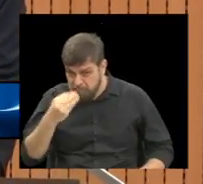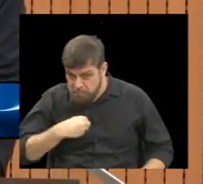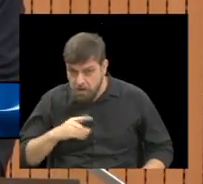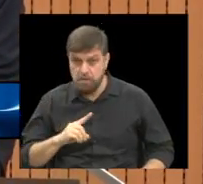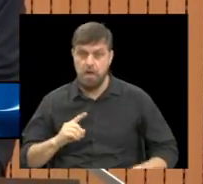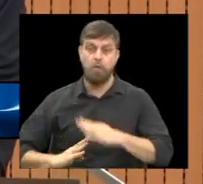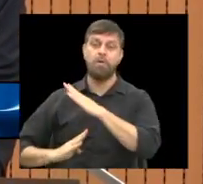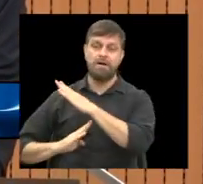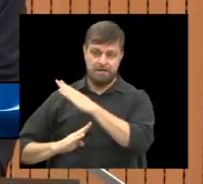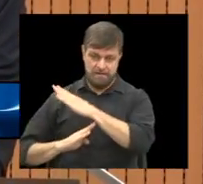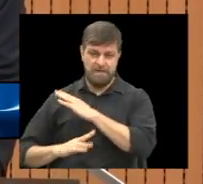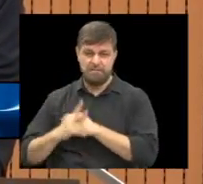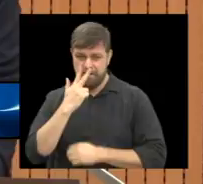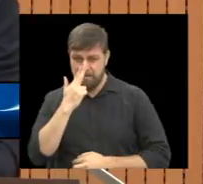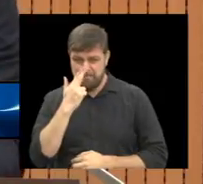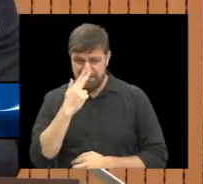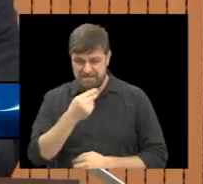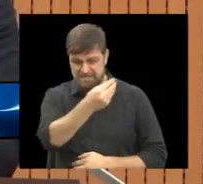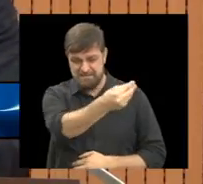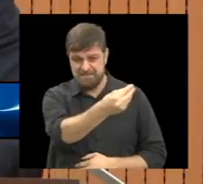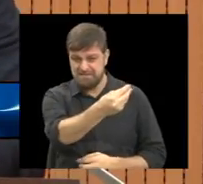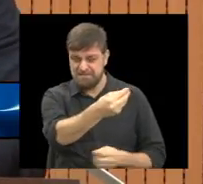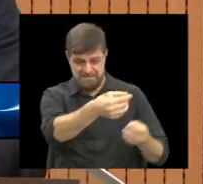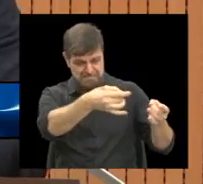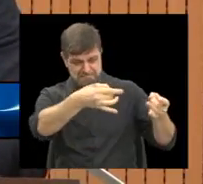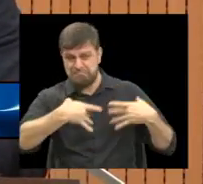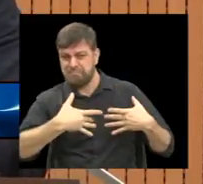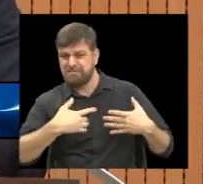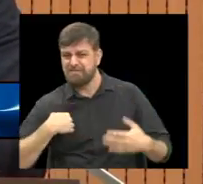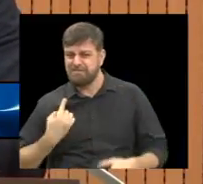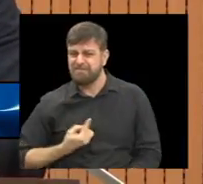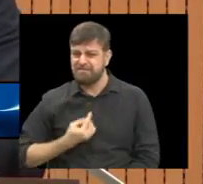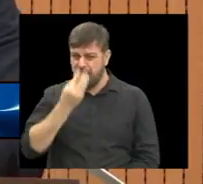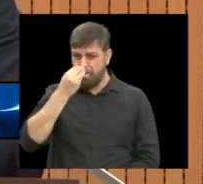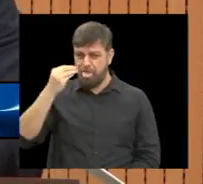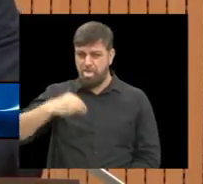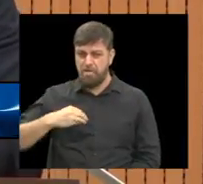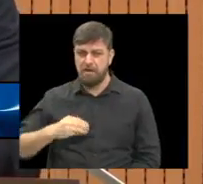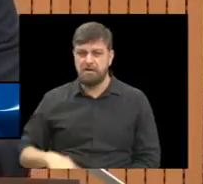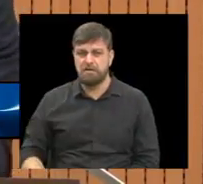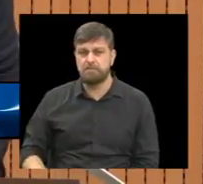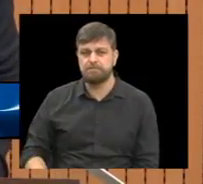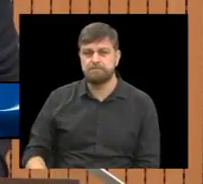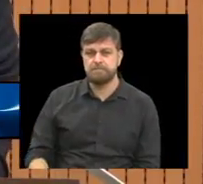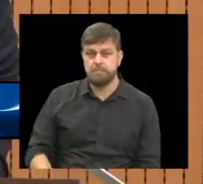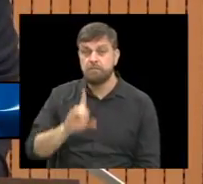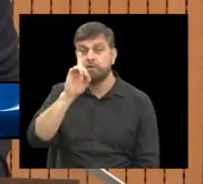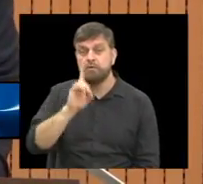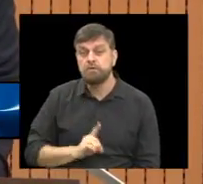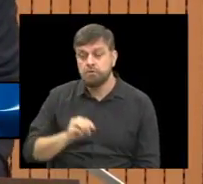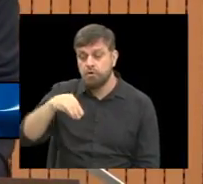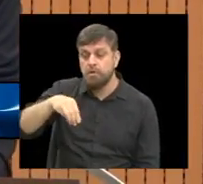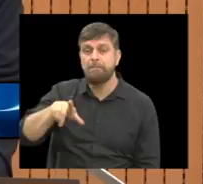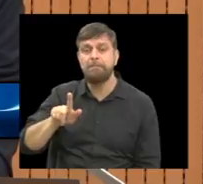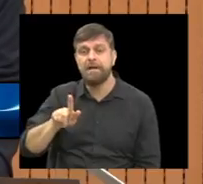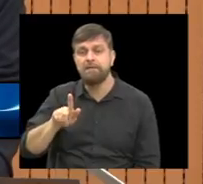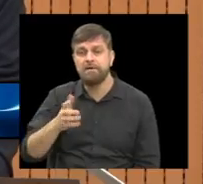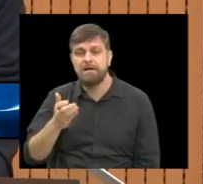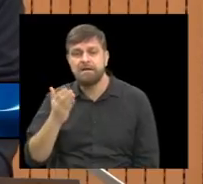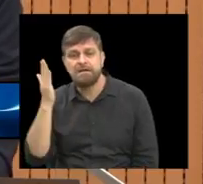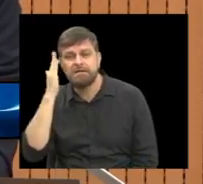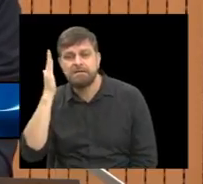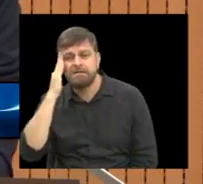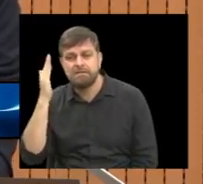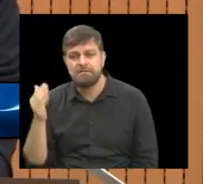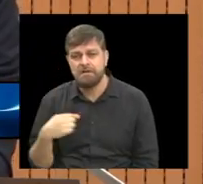com a câmara municipal de campinas para com os o senhor marcos pimenta diretor do hospital mário gatti tratou